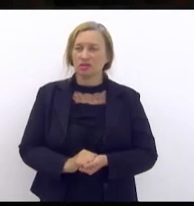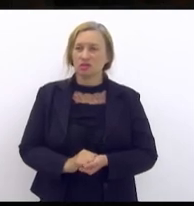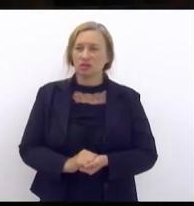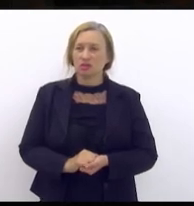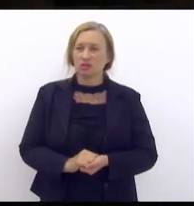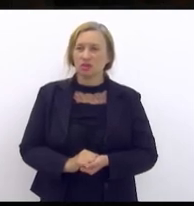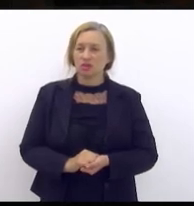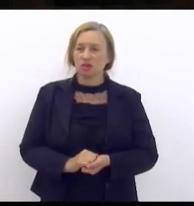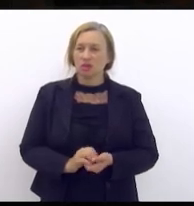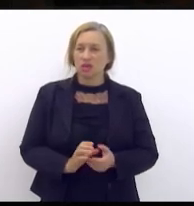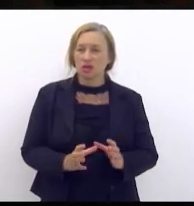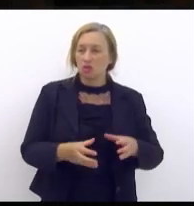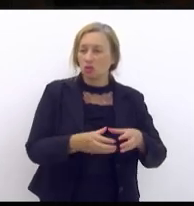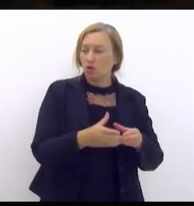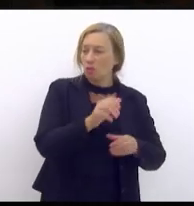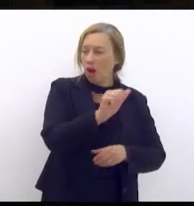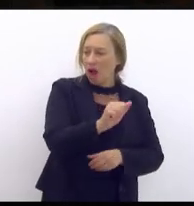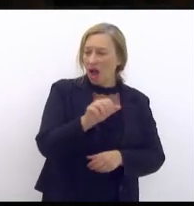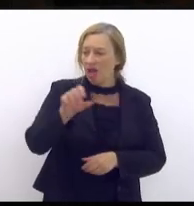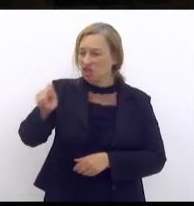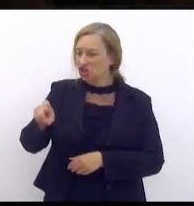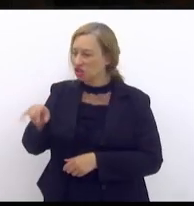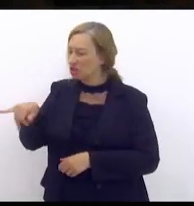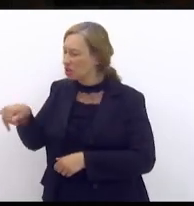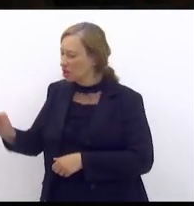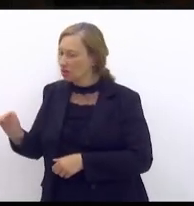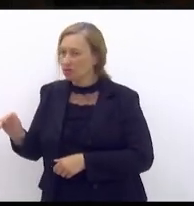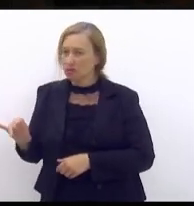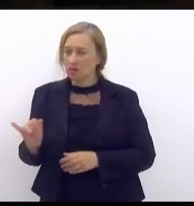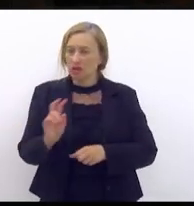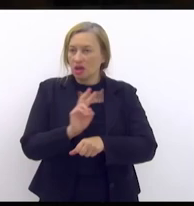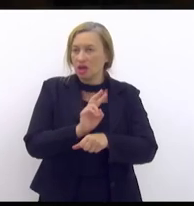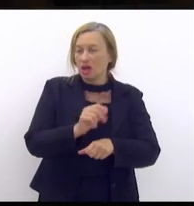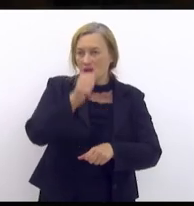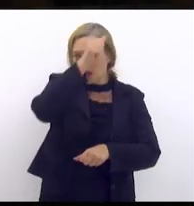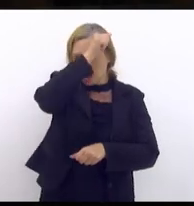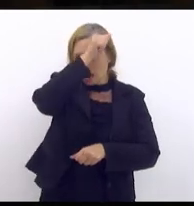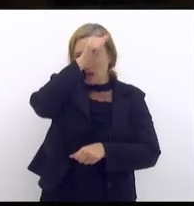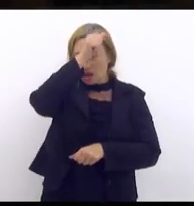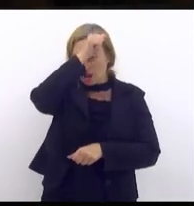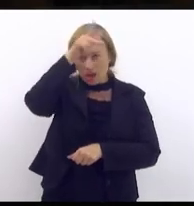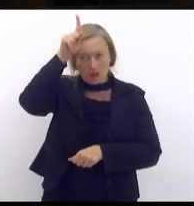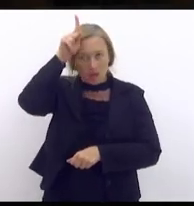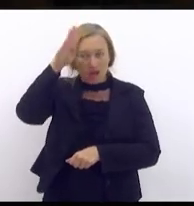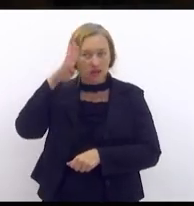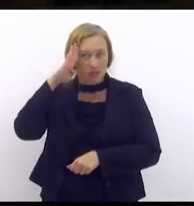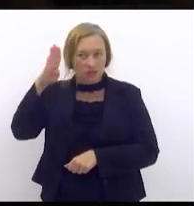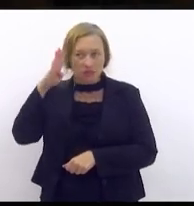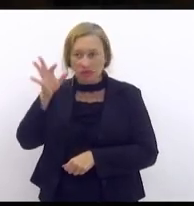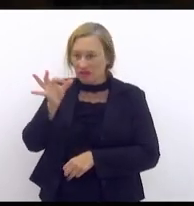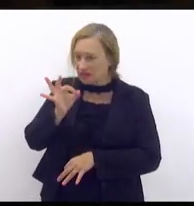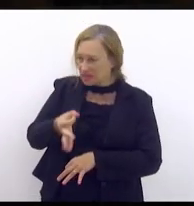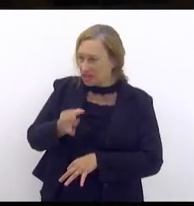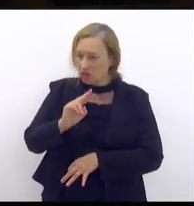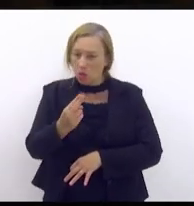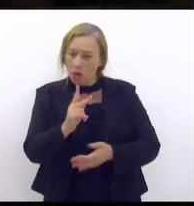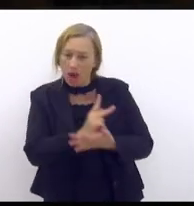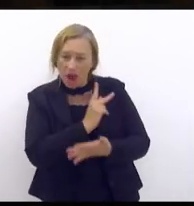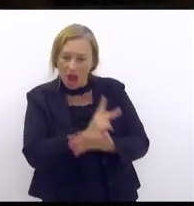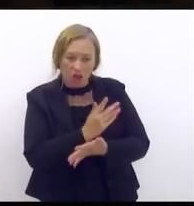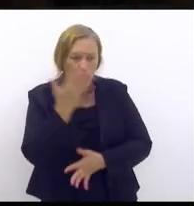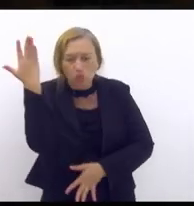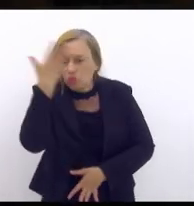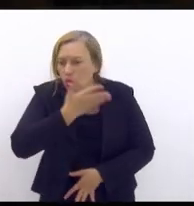incursão X ou Y a guarda municipal estava ou não com a razão, porque não